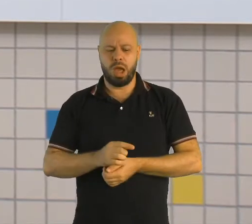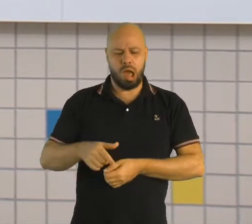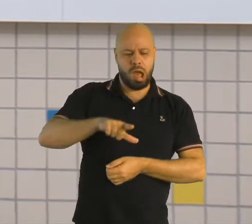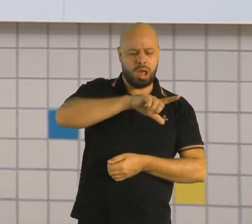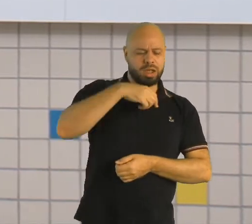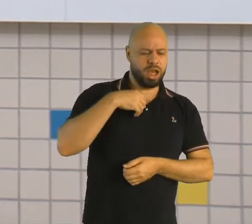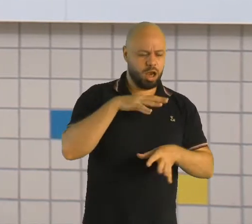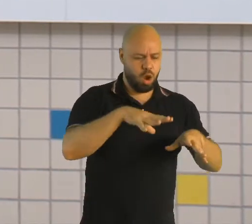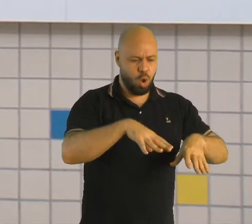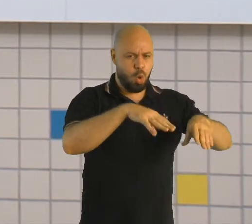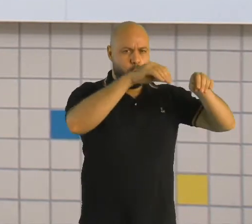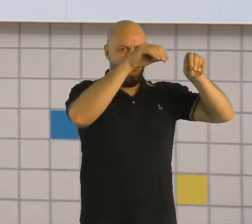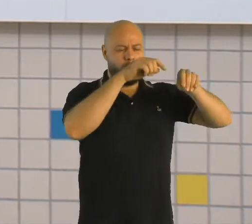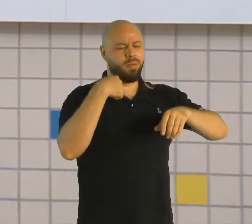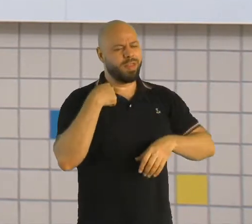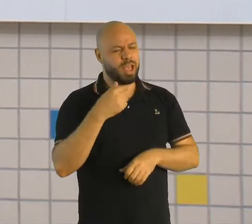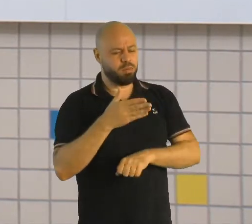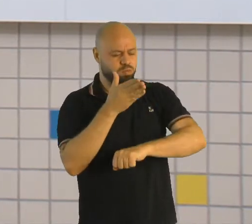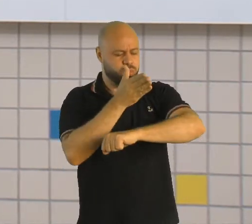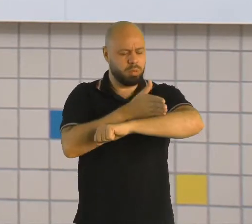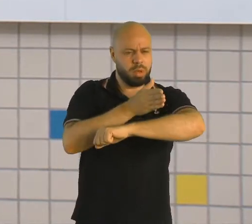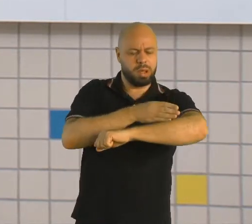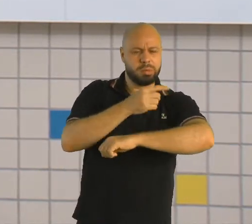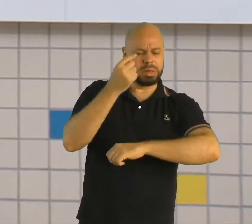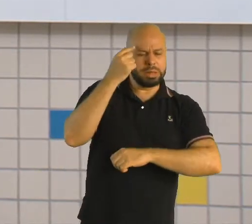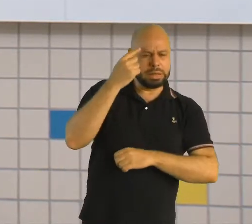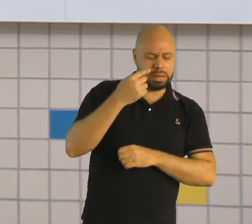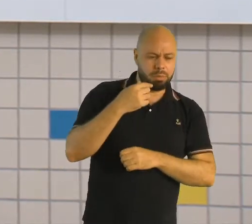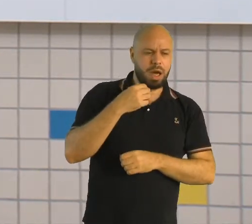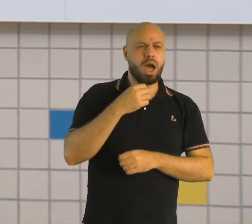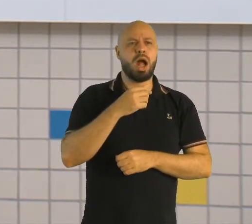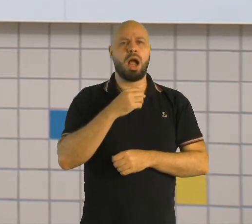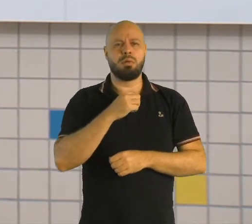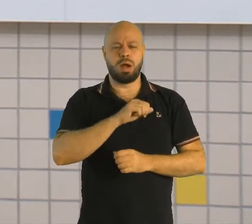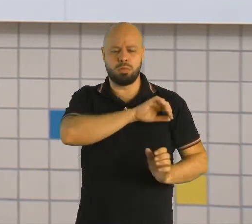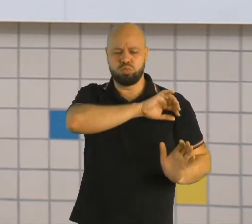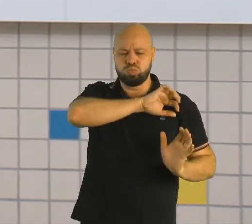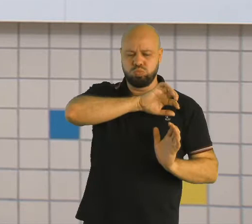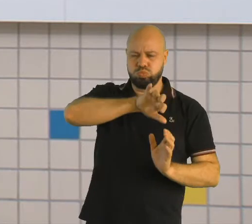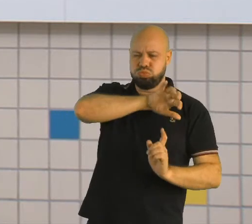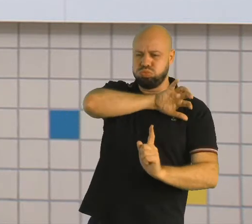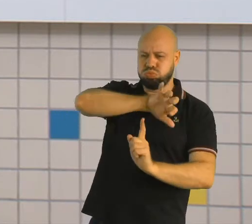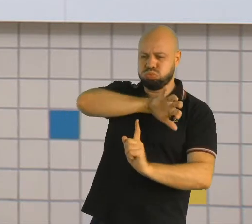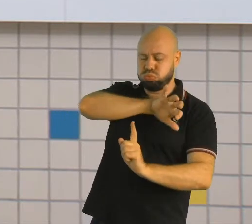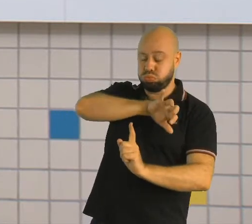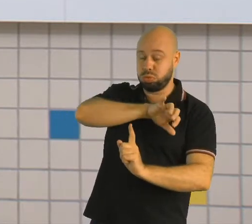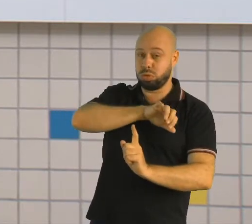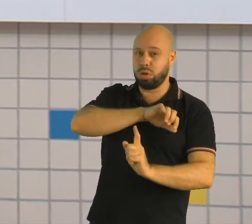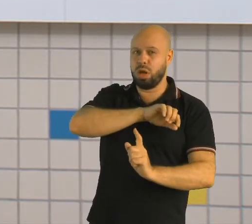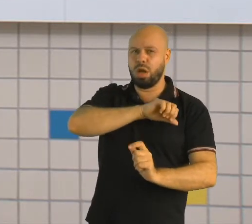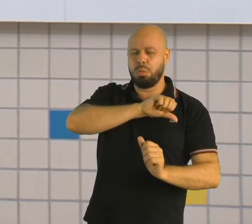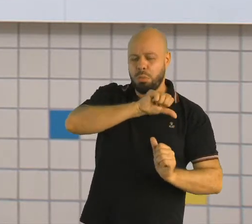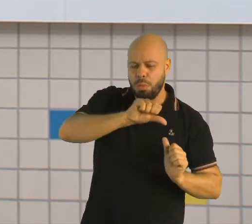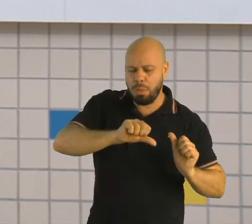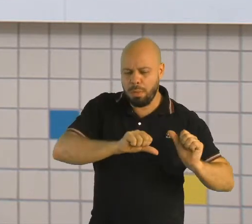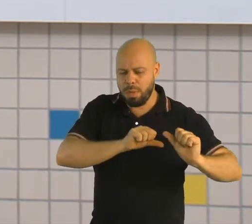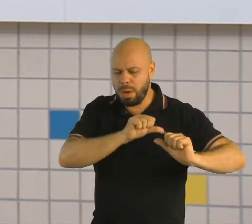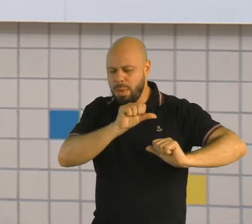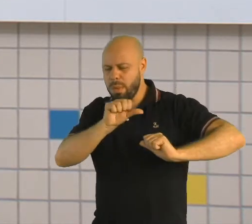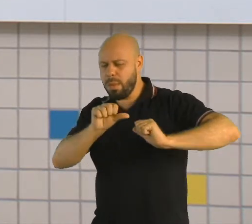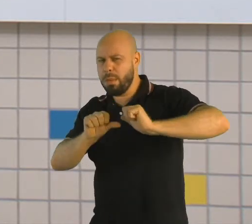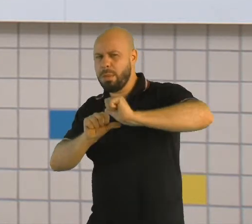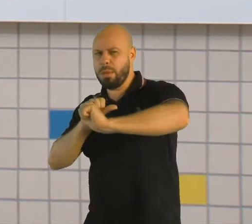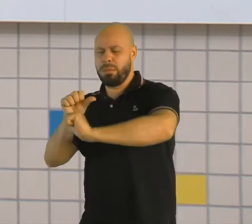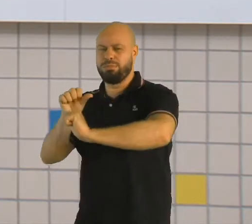Renascimento, né, vai surgir, né, ainda nos séculos XII e XIII, tá, o renascimento urbano. Aquelas pessoas que moravam antes